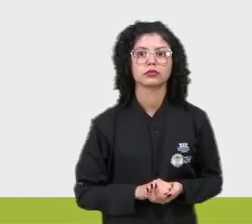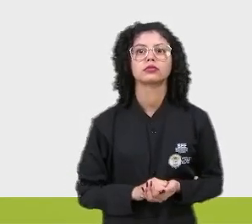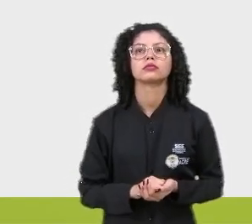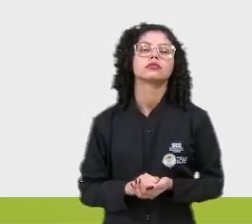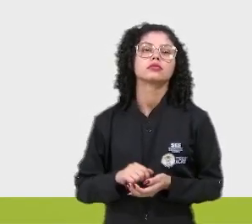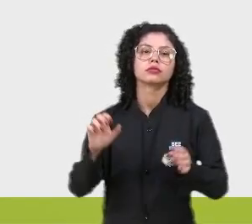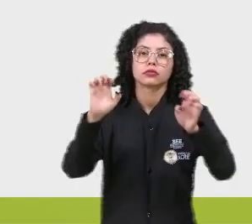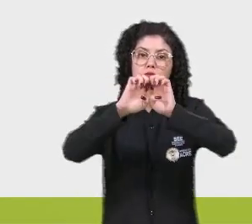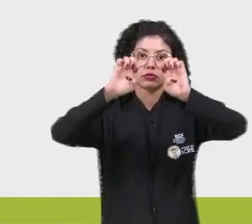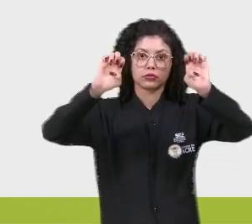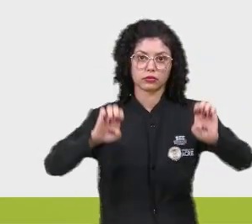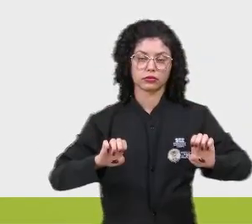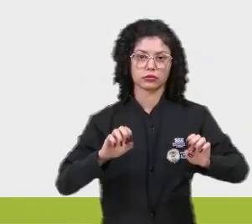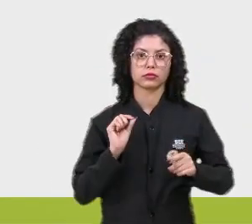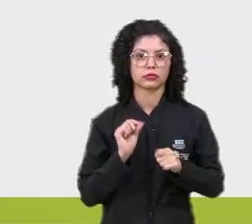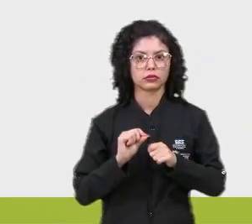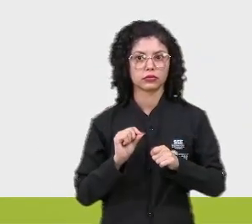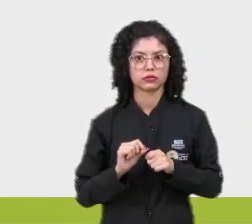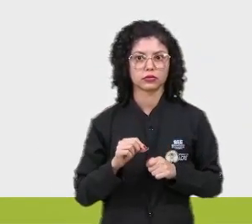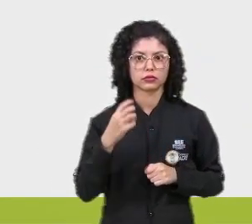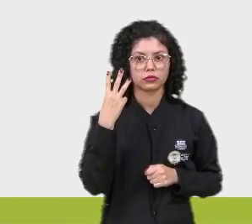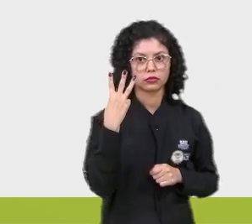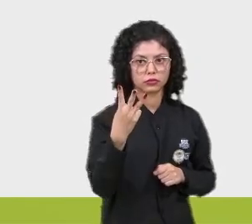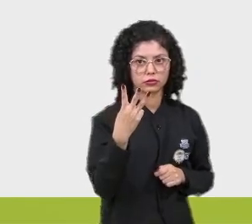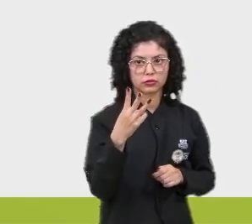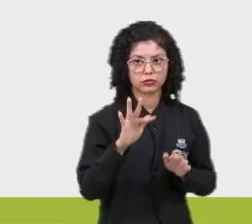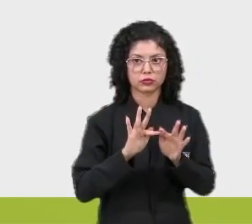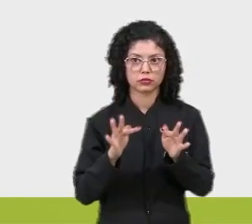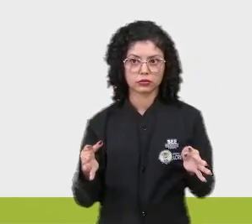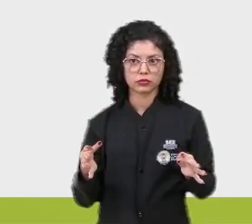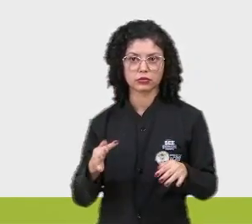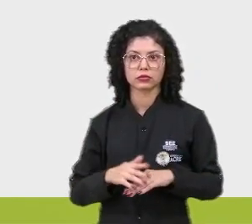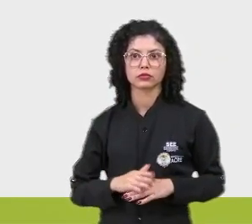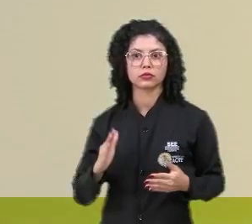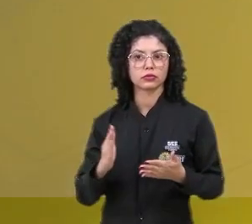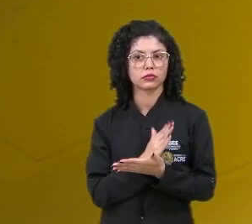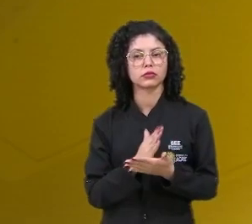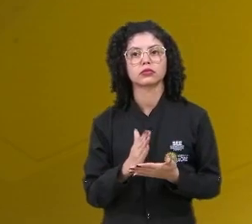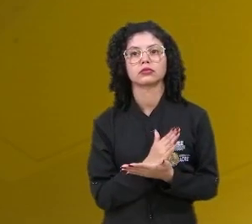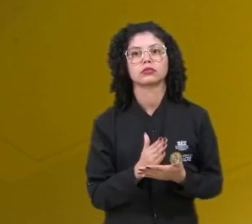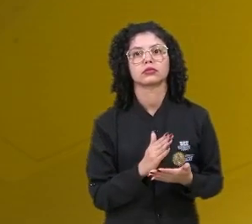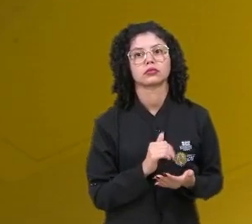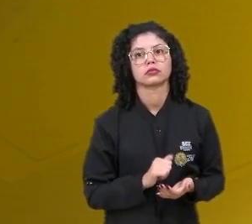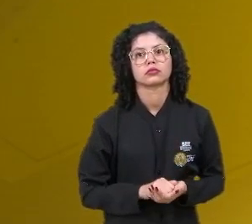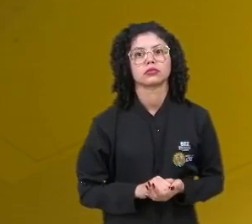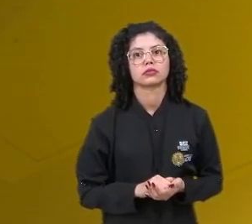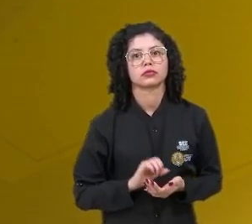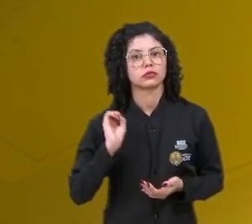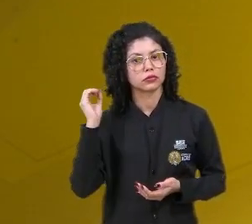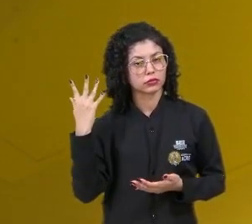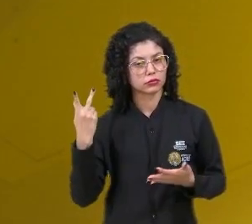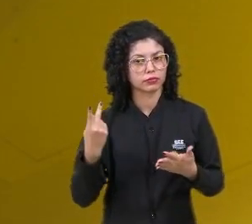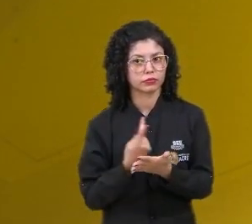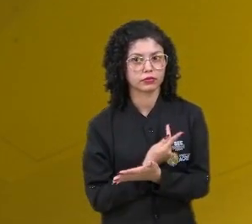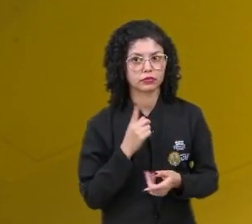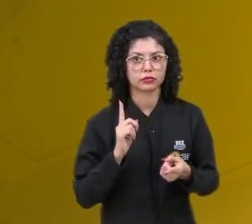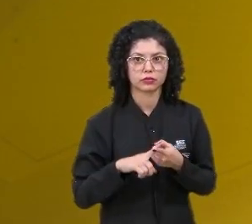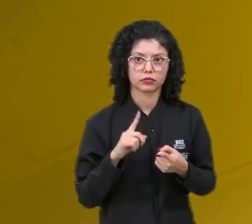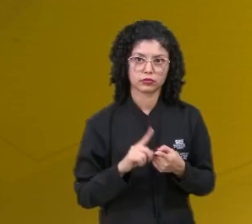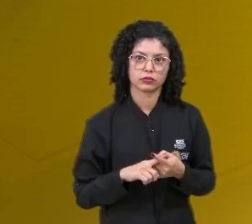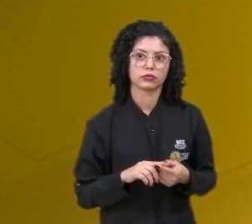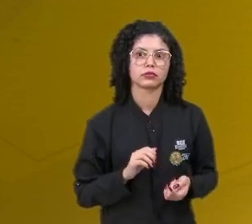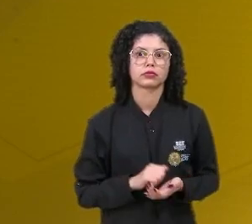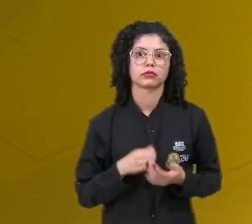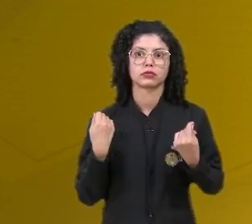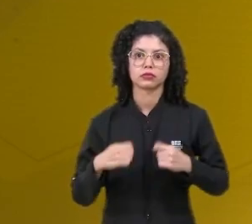meio da estrutura, ele está fazendo 3 ligações simples, ou seja, alguma coisa aí de errado está acontecendo. Por quê? Porque o